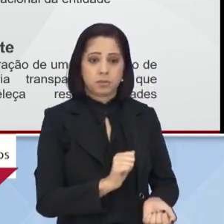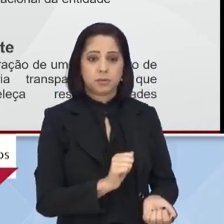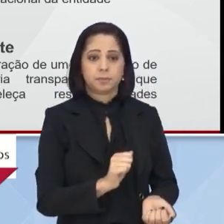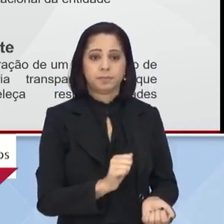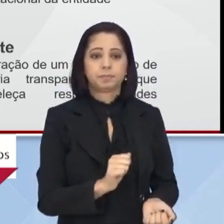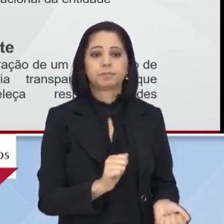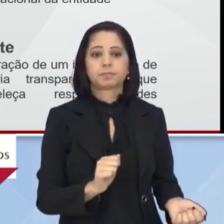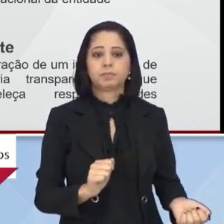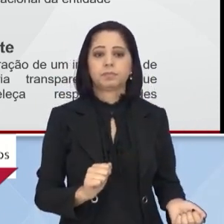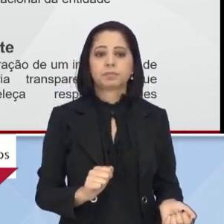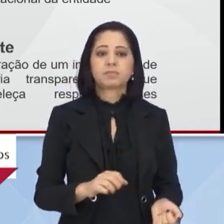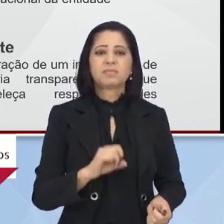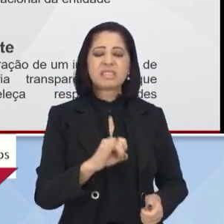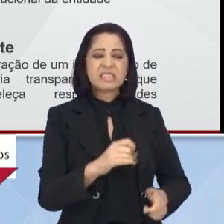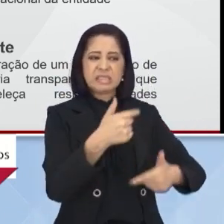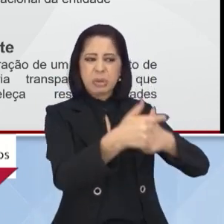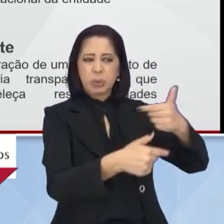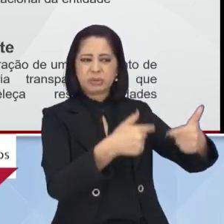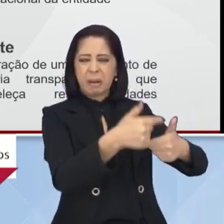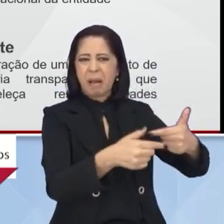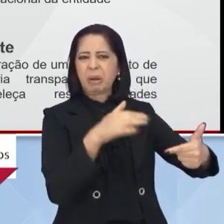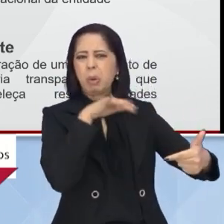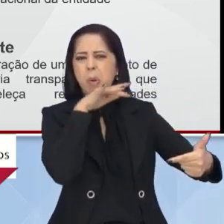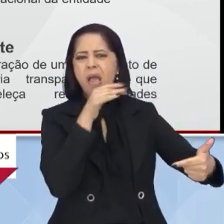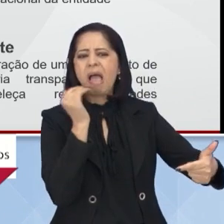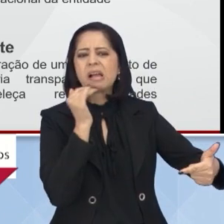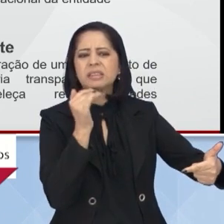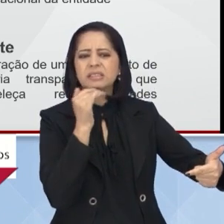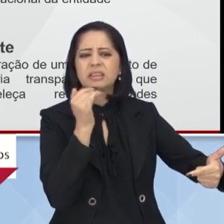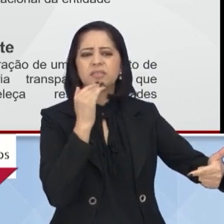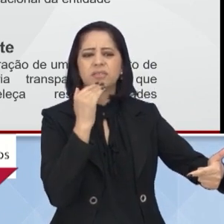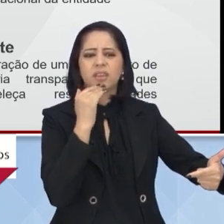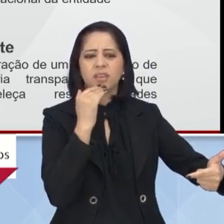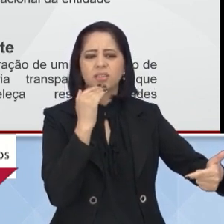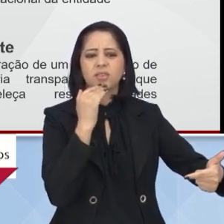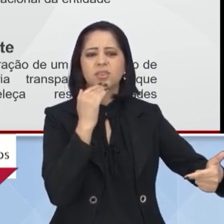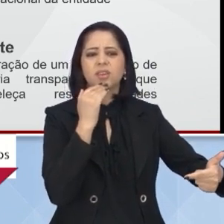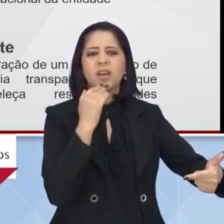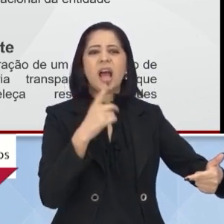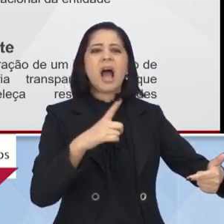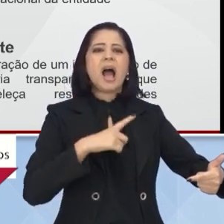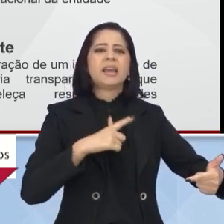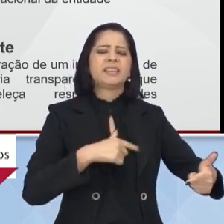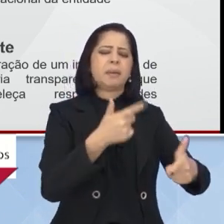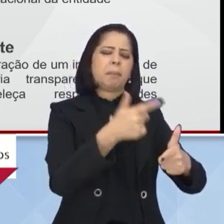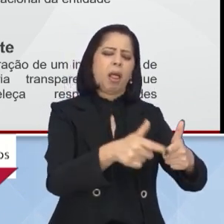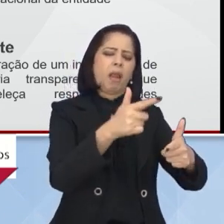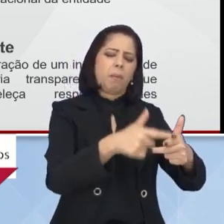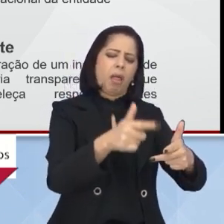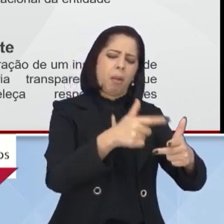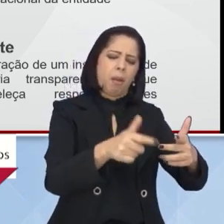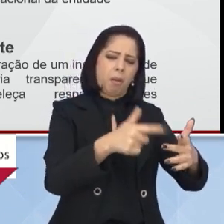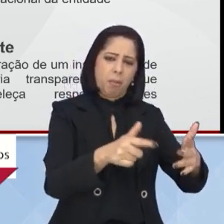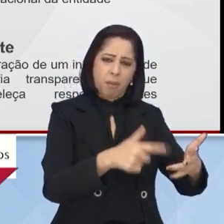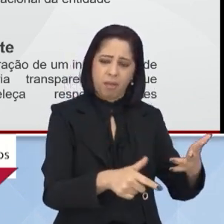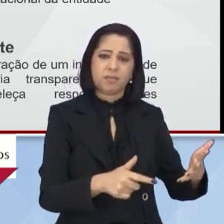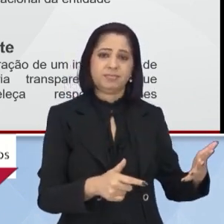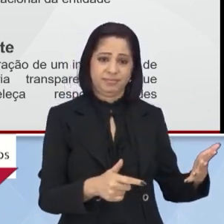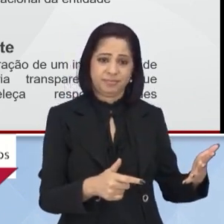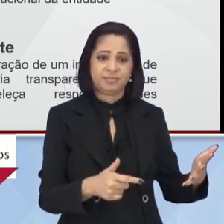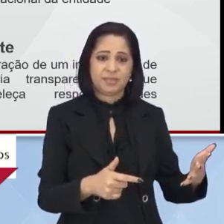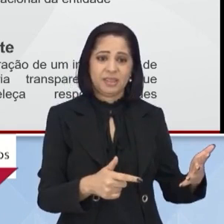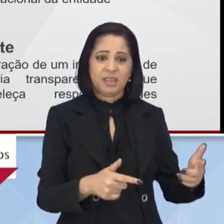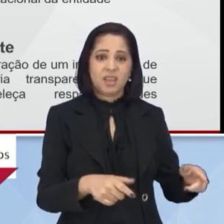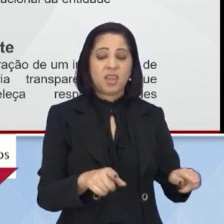setor quando ele é mal elaborado ele traz uma série de repercussões negativas né para na execução e